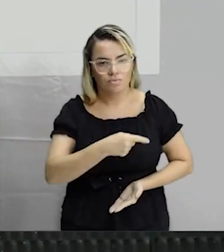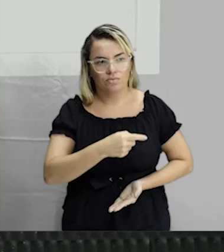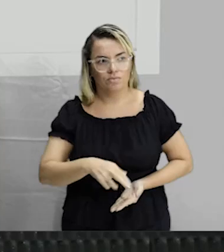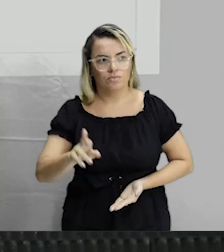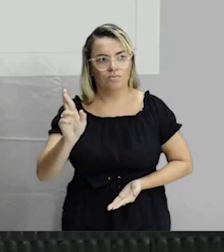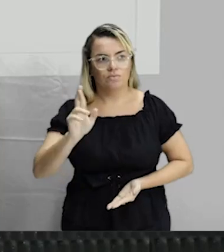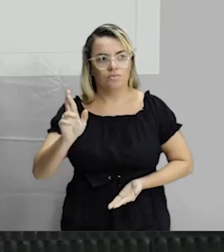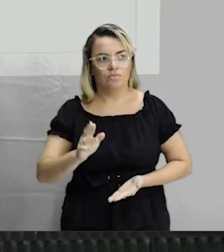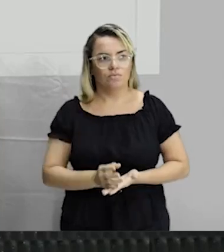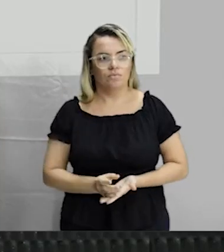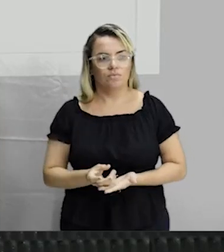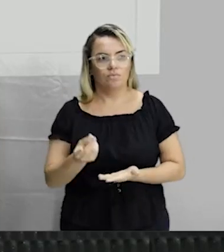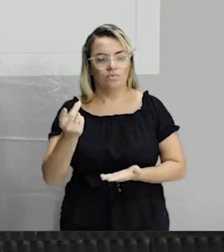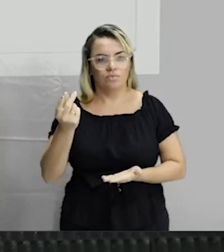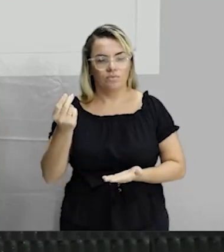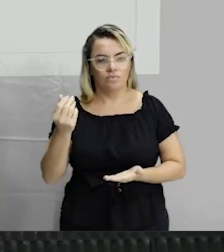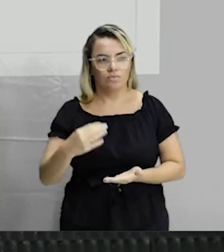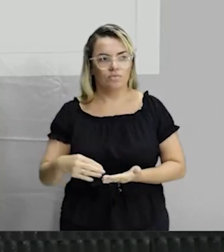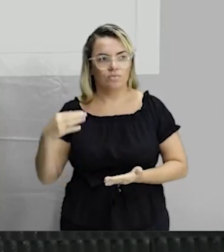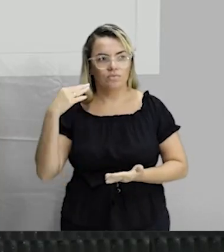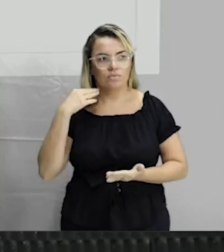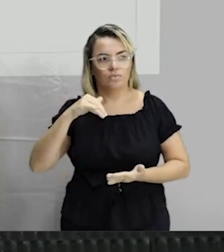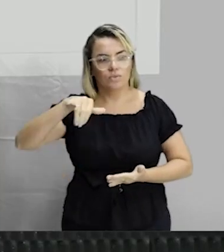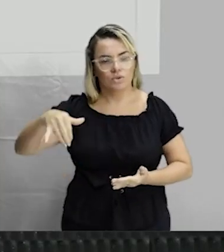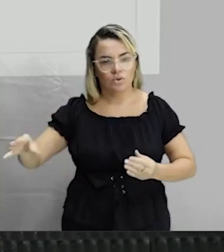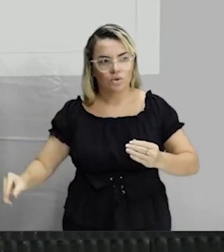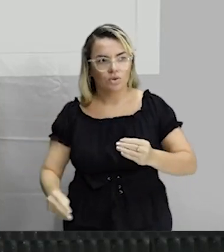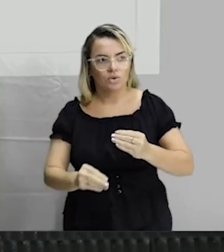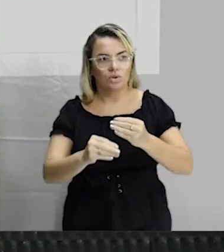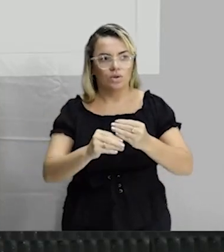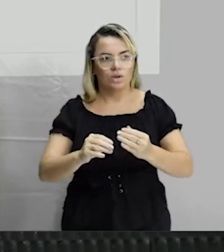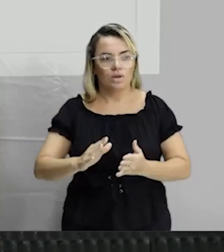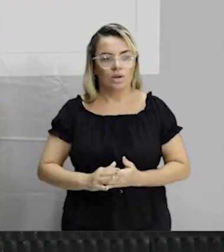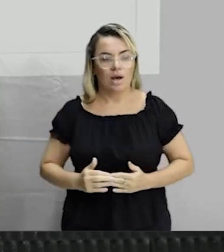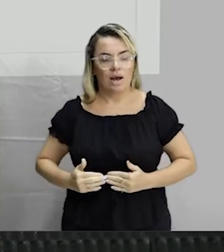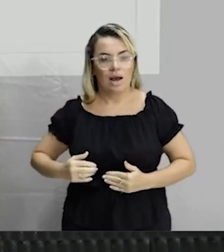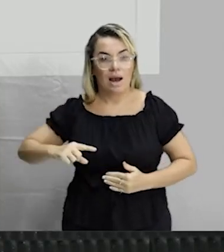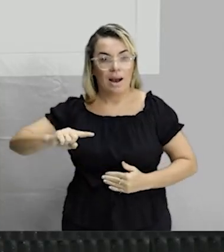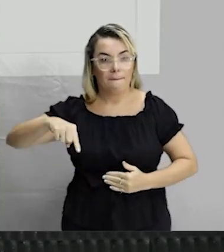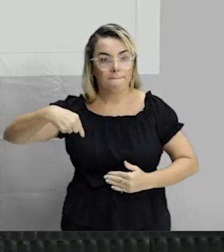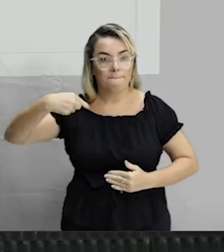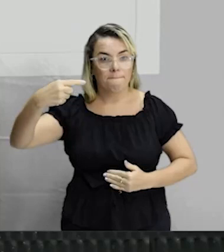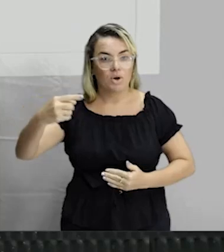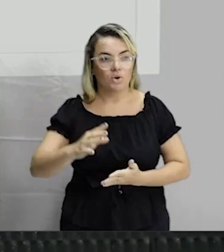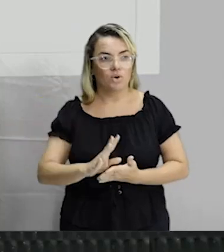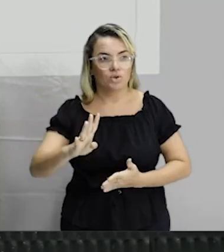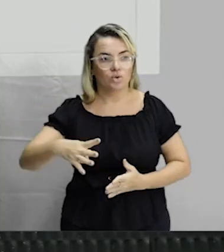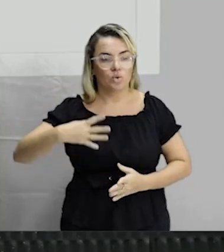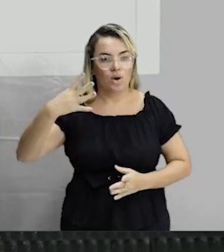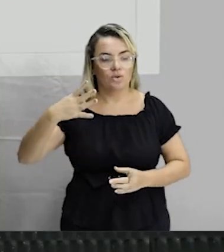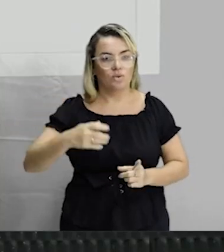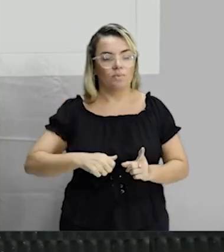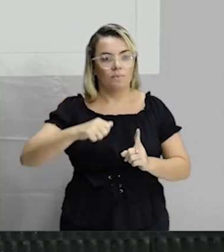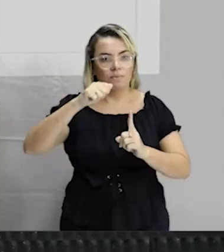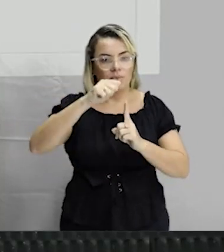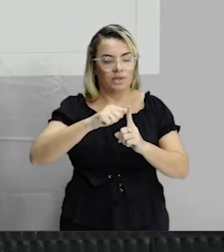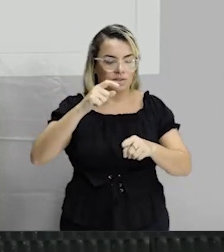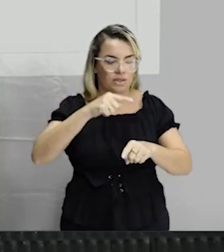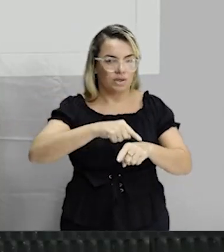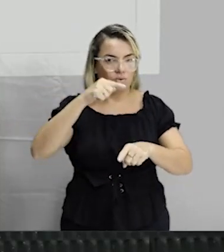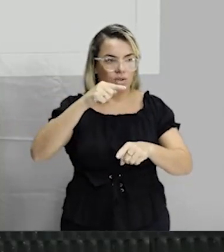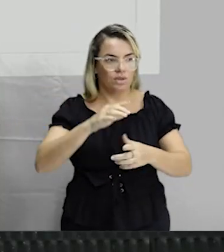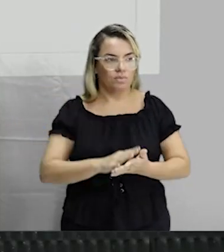aplicado a juro composto após 4 meses, tempo de 4